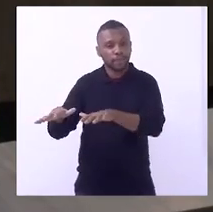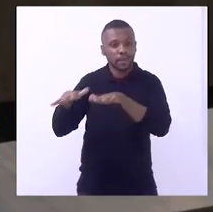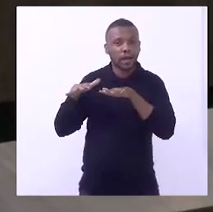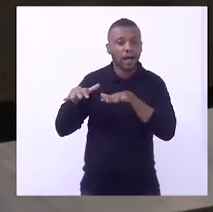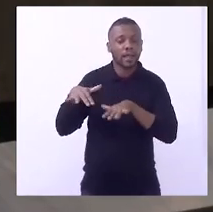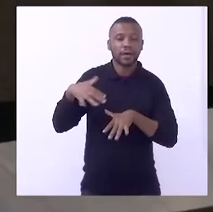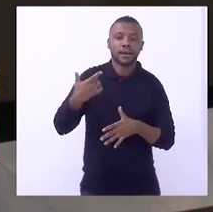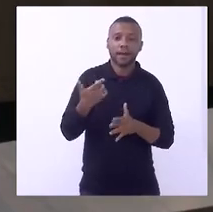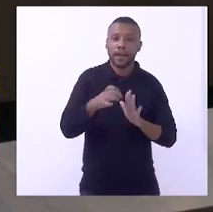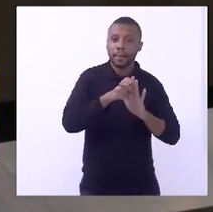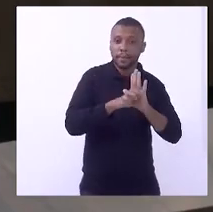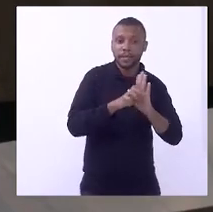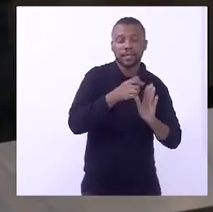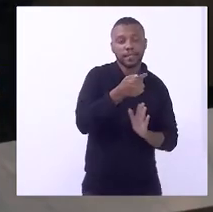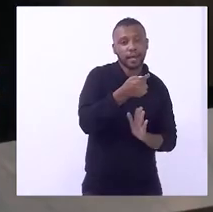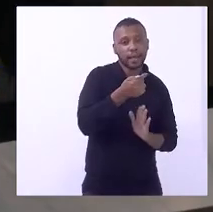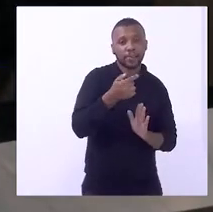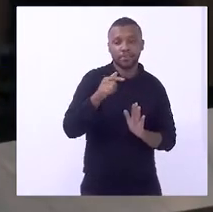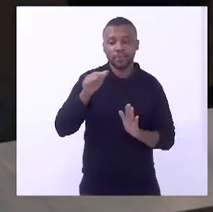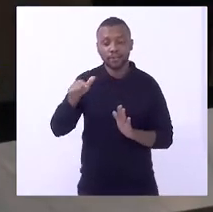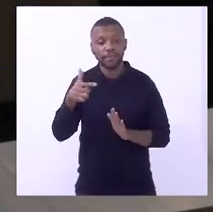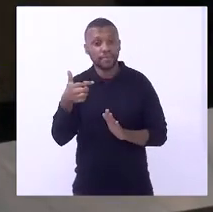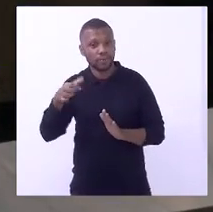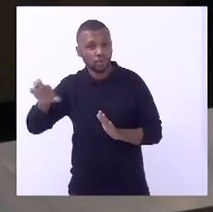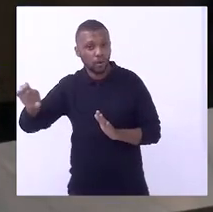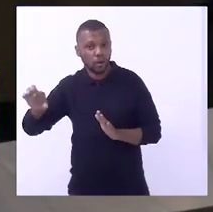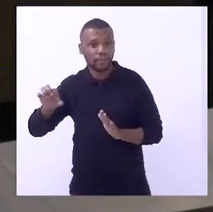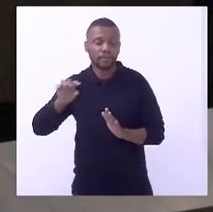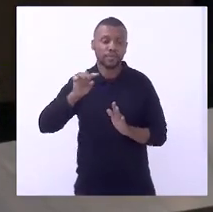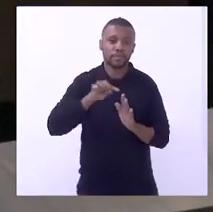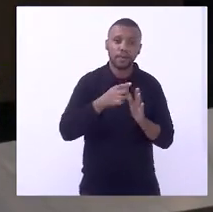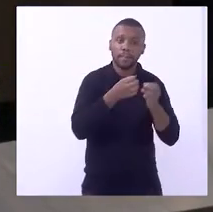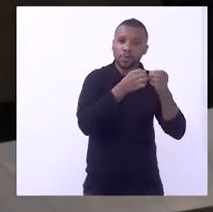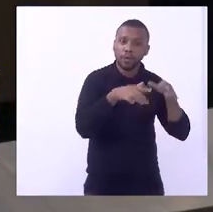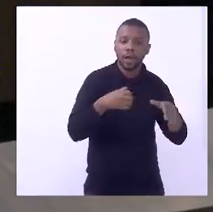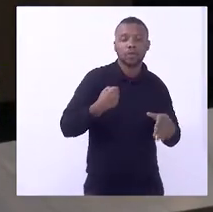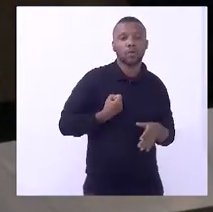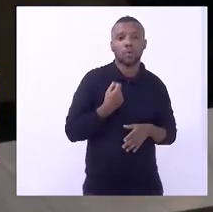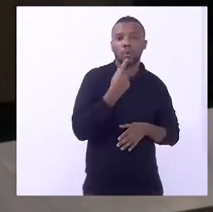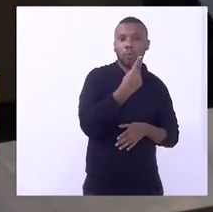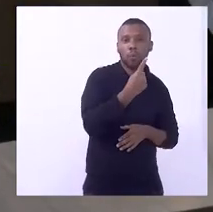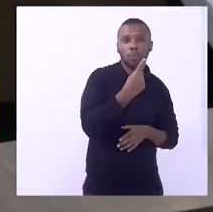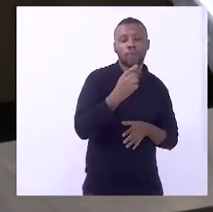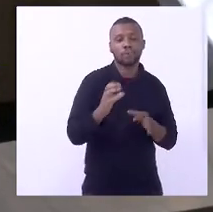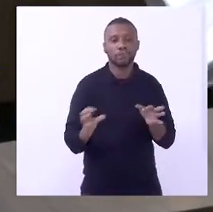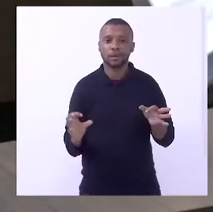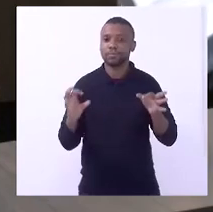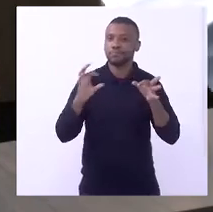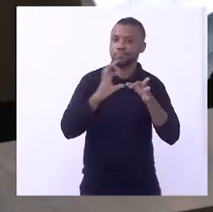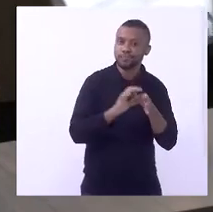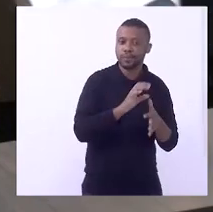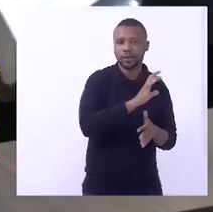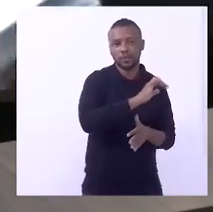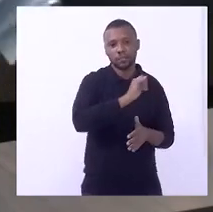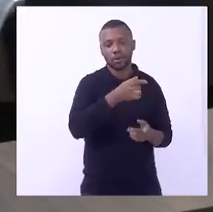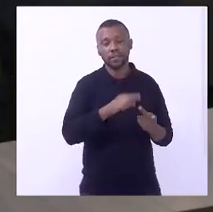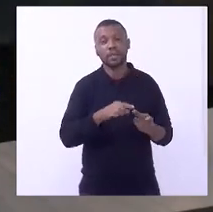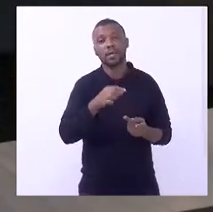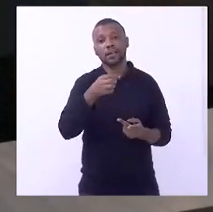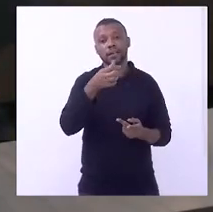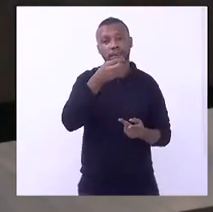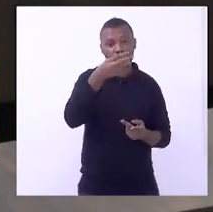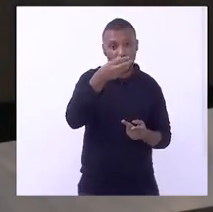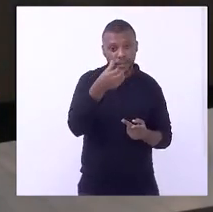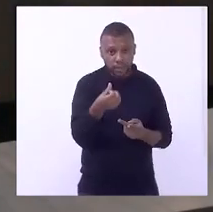Comissão de Meio Ambiente, emenda 29 de plenário. Prejudicada a emenda 1 pela emenda 1 da CCJ. Emendas 3 e 6 pela emenda 4